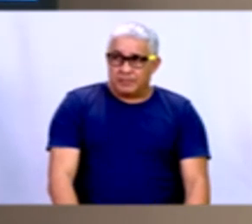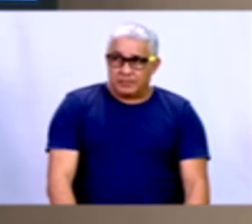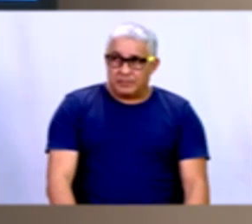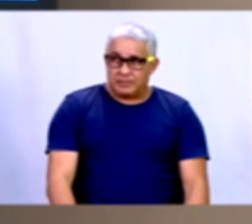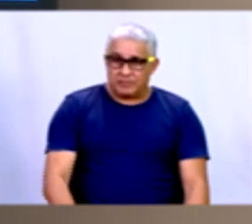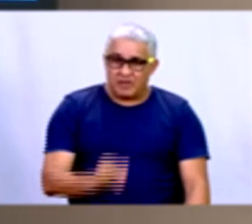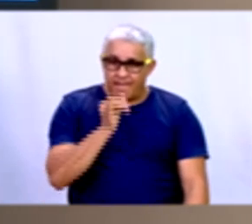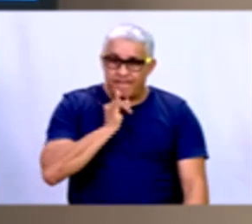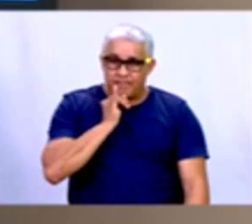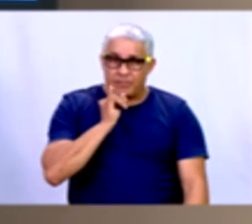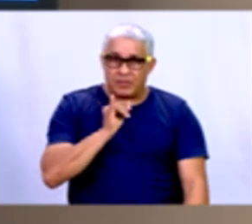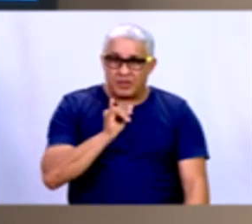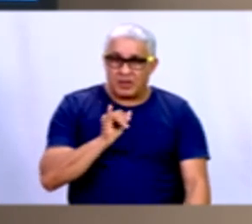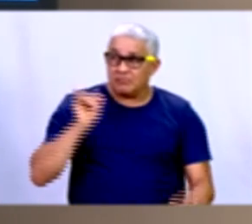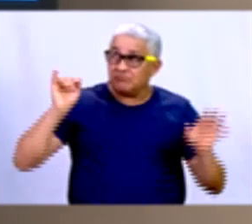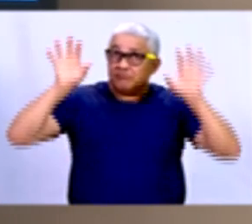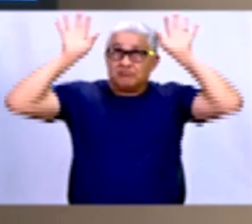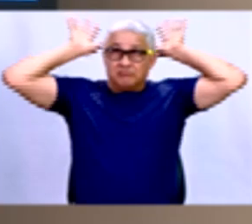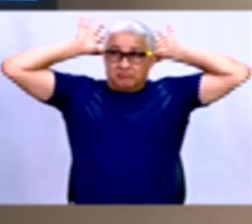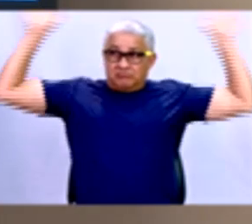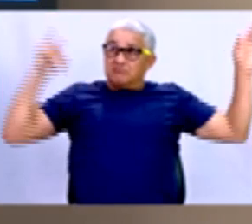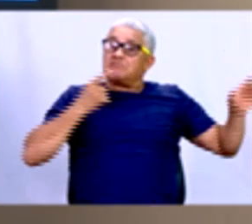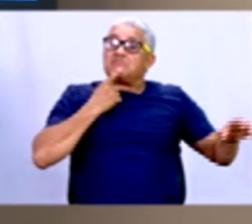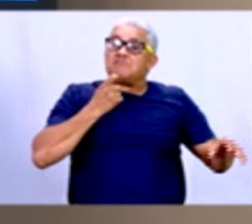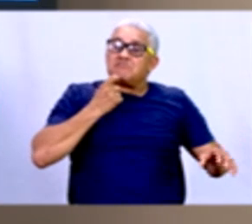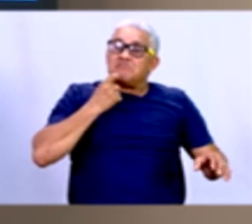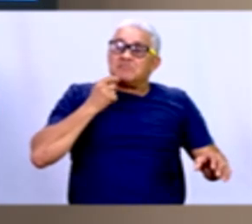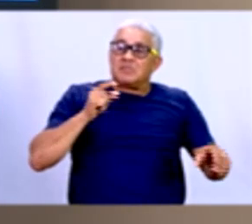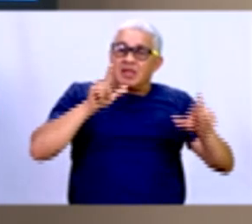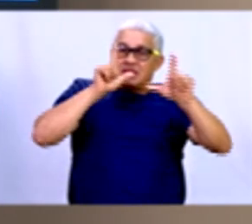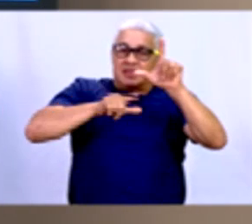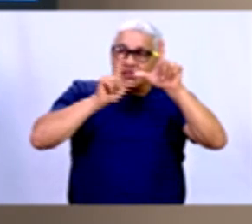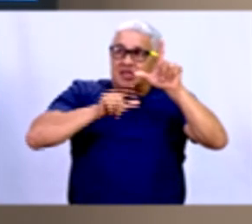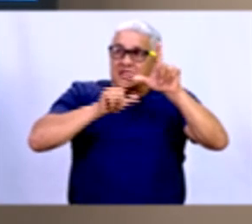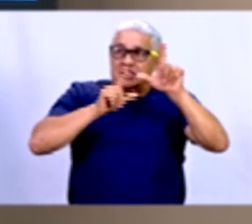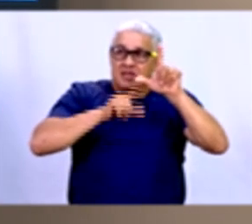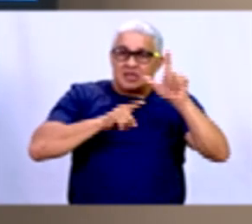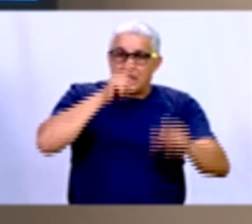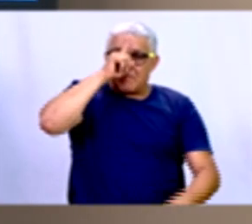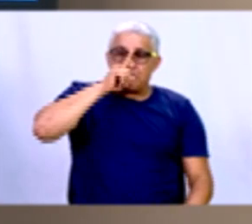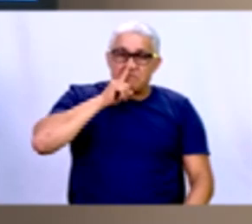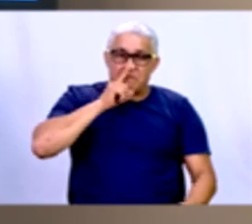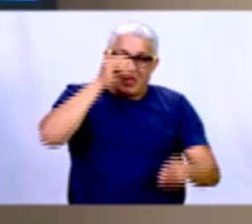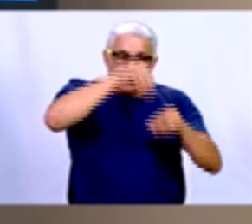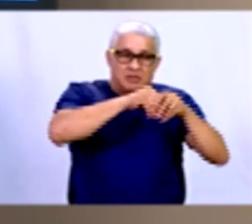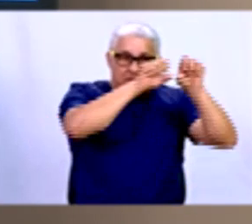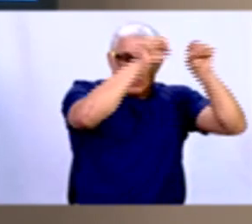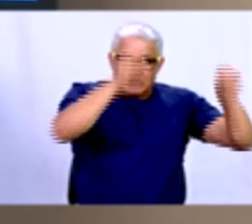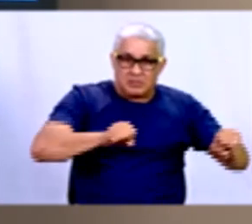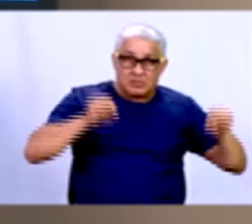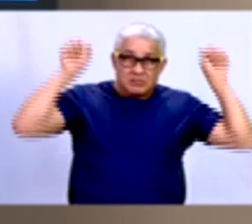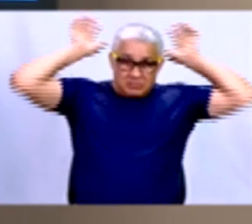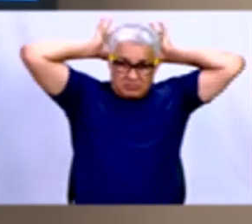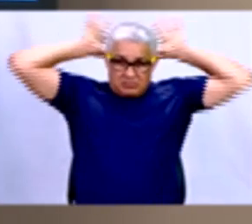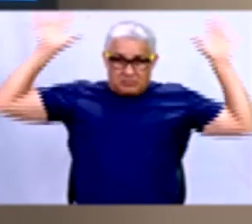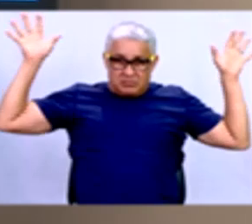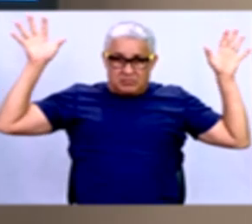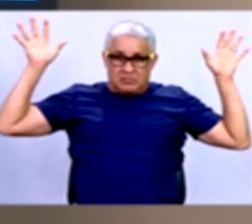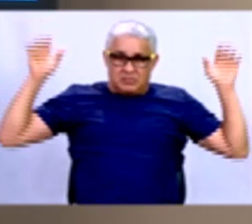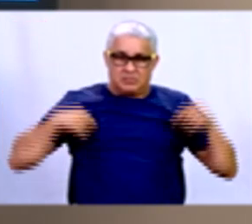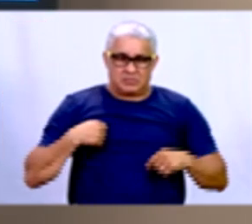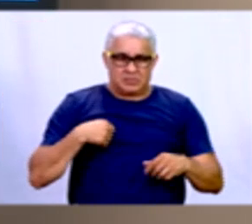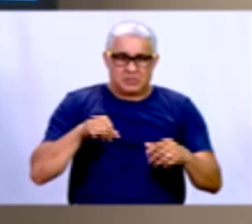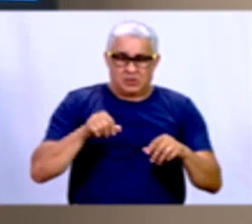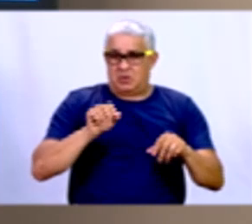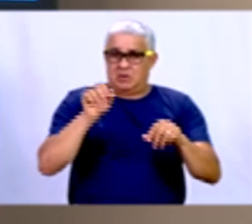um fundo vermelho com uma letra amarela no seu sistema. Não precisa de muito tempo